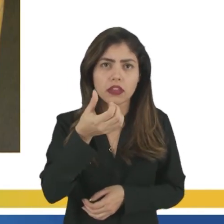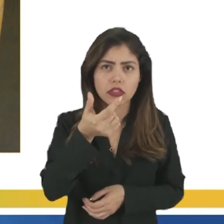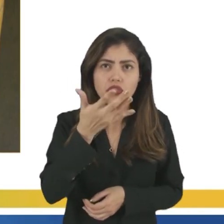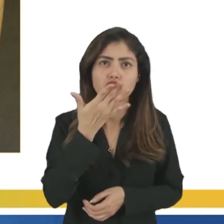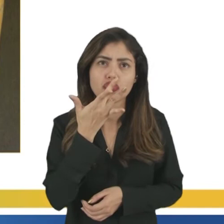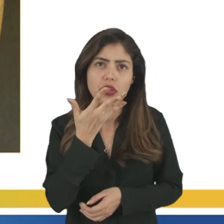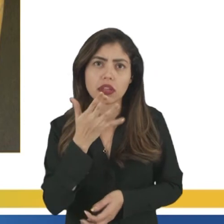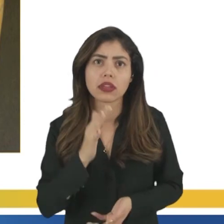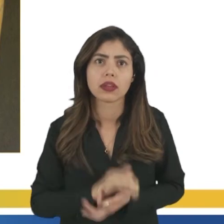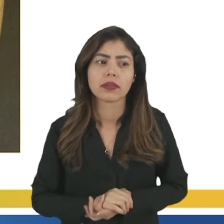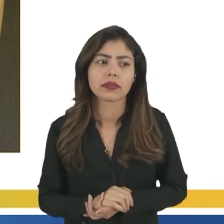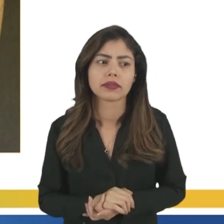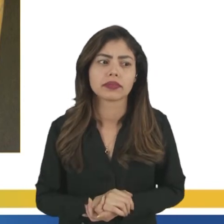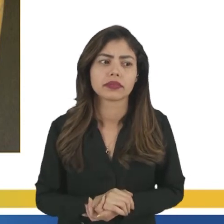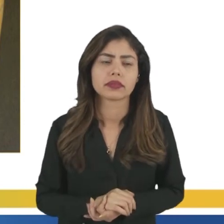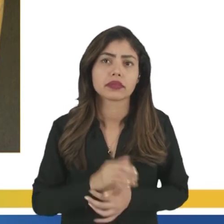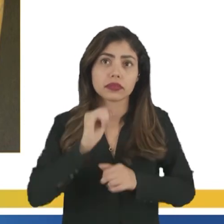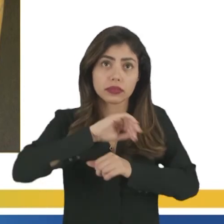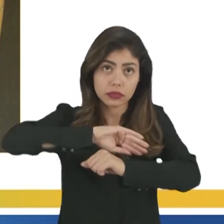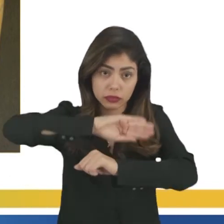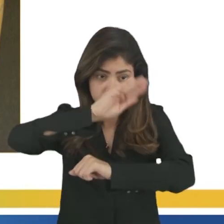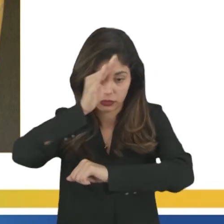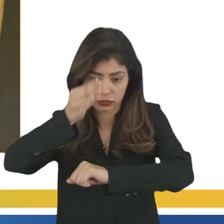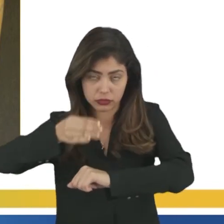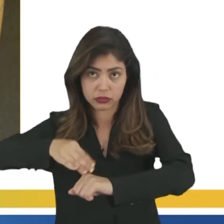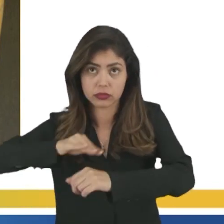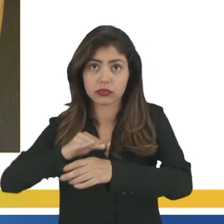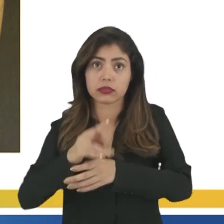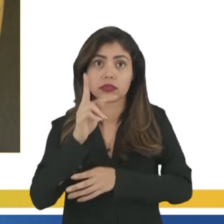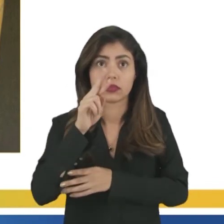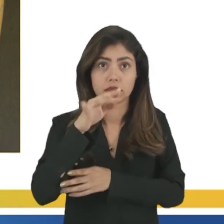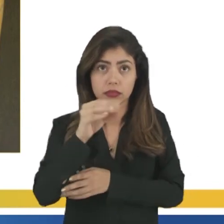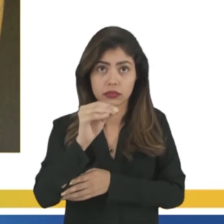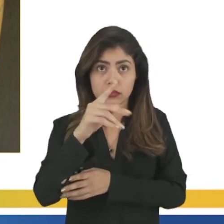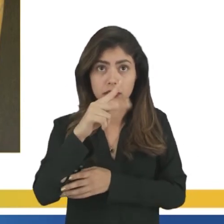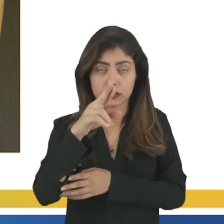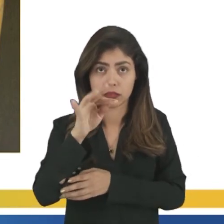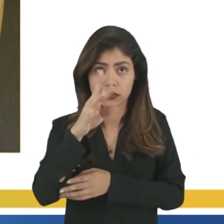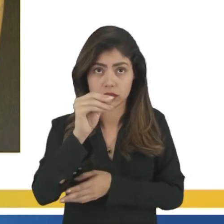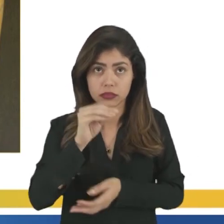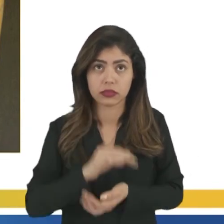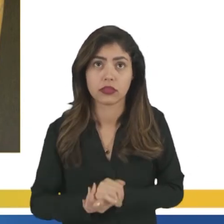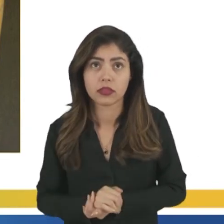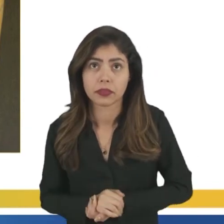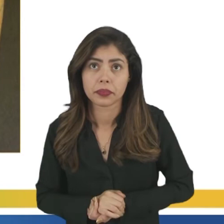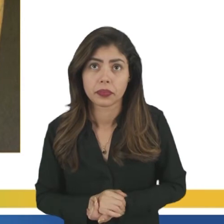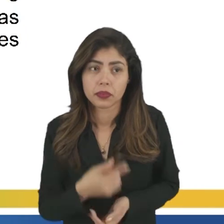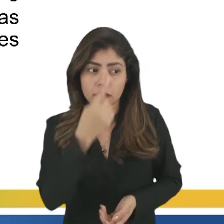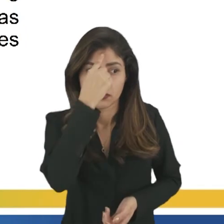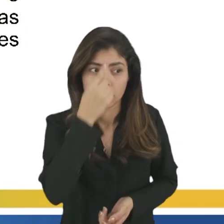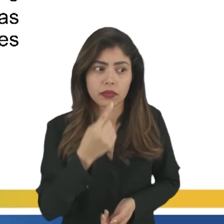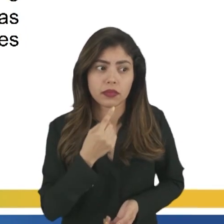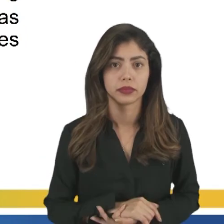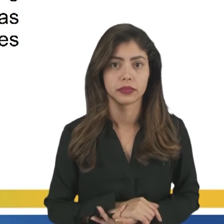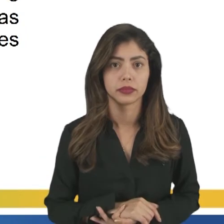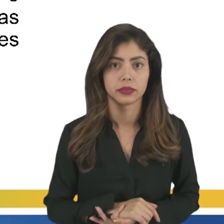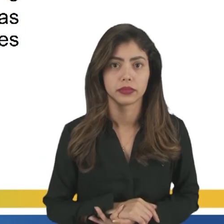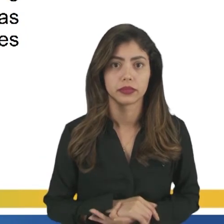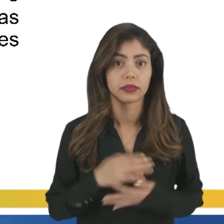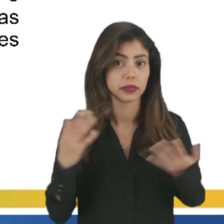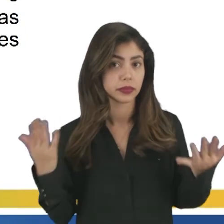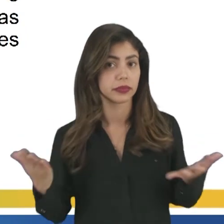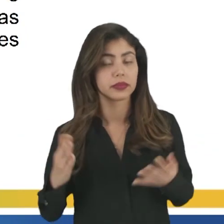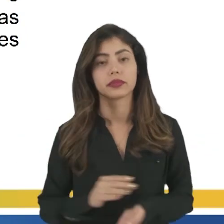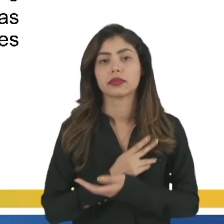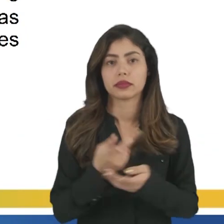Vamos ter aqui o arco triunfal de Tiro, tá? A cerâmica fenícia, tá? Então,